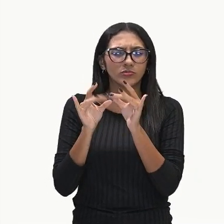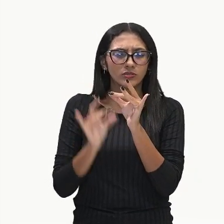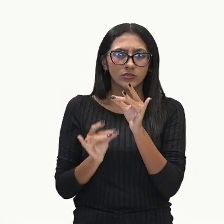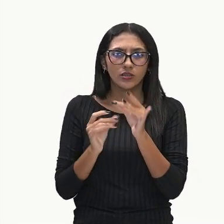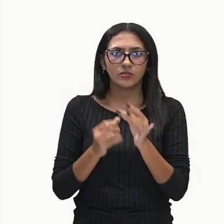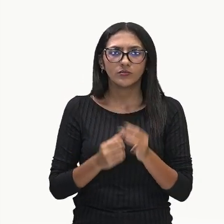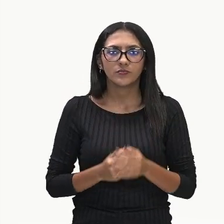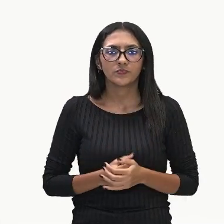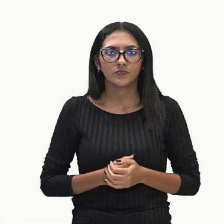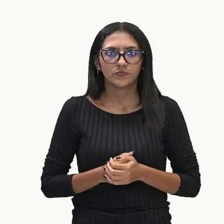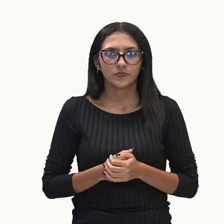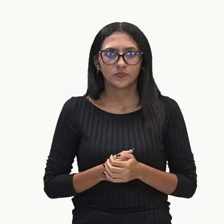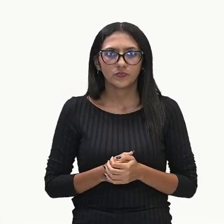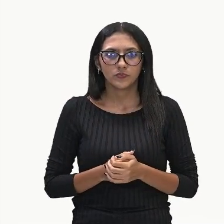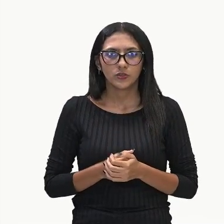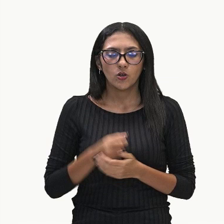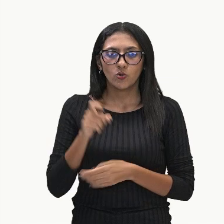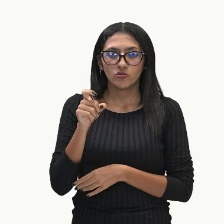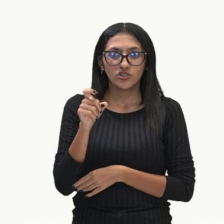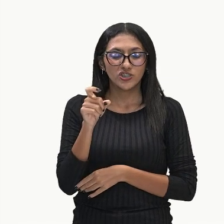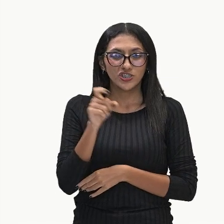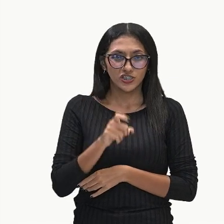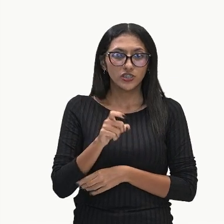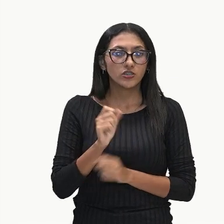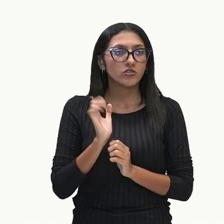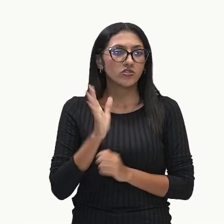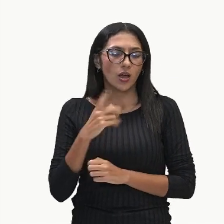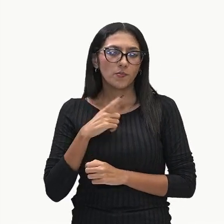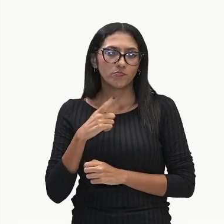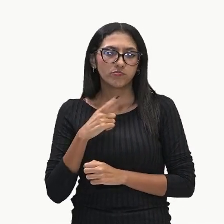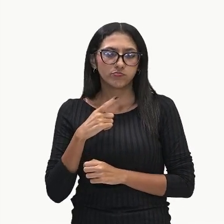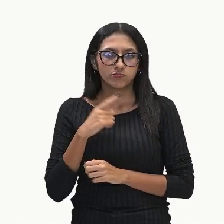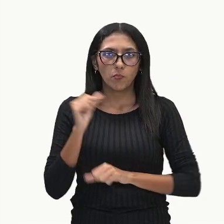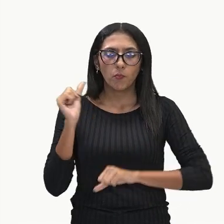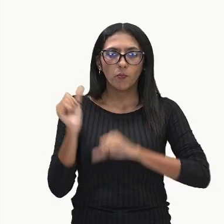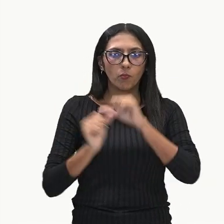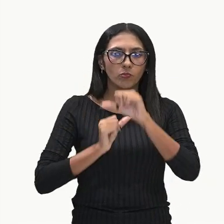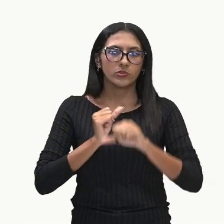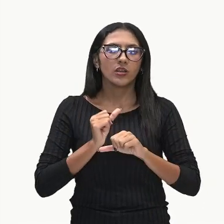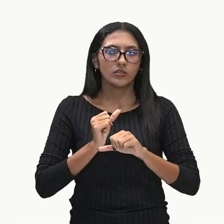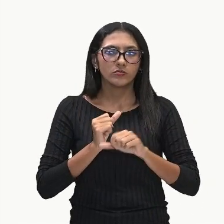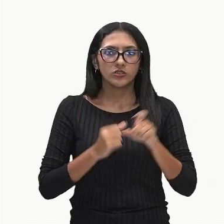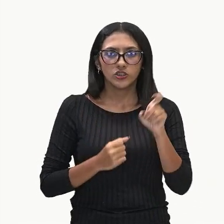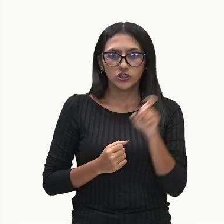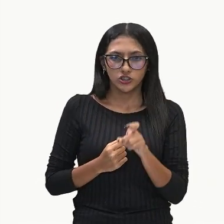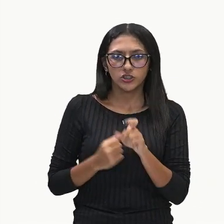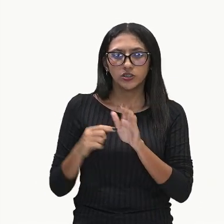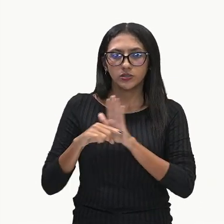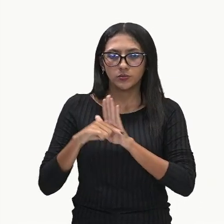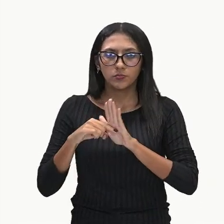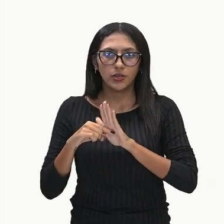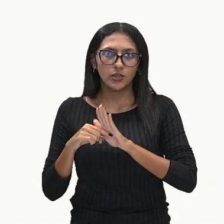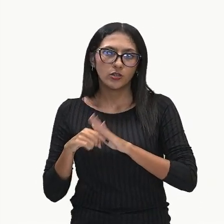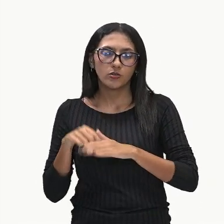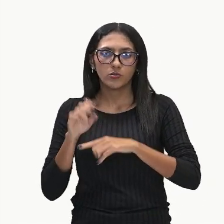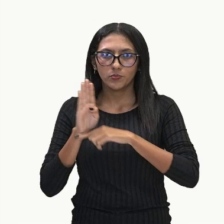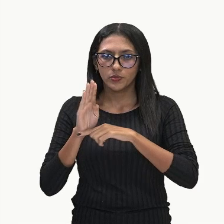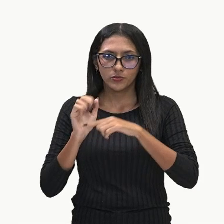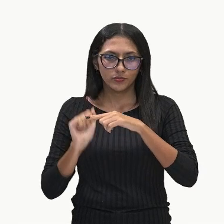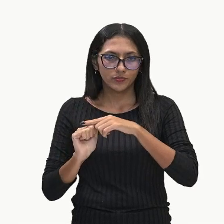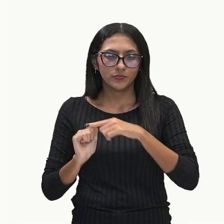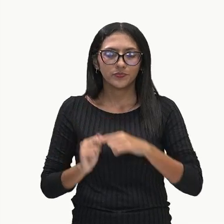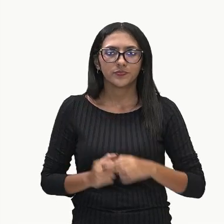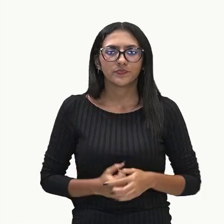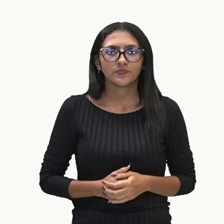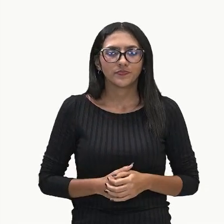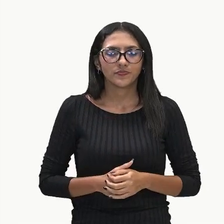x você vai jogar logo direto aqui, ó, menos a sobre b. É uma dica, tudo bem? Já